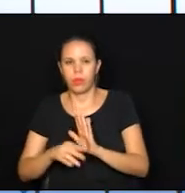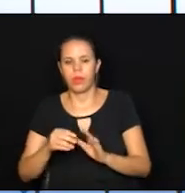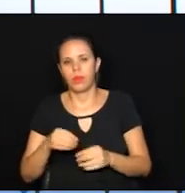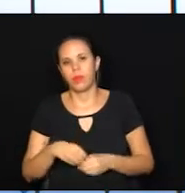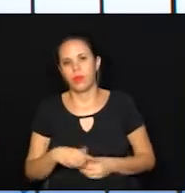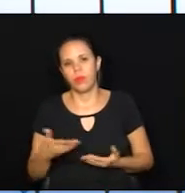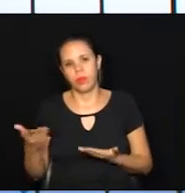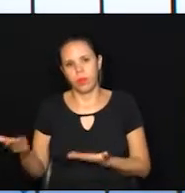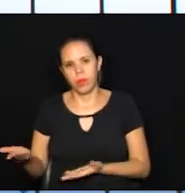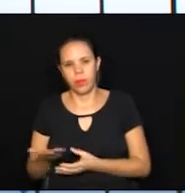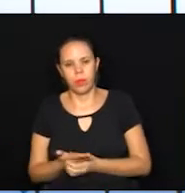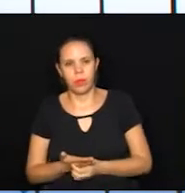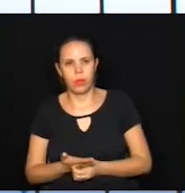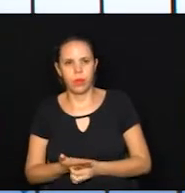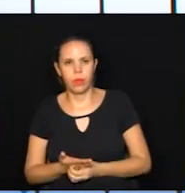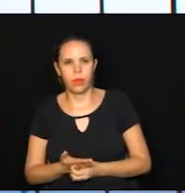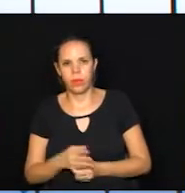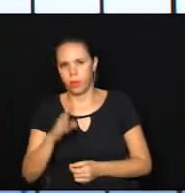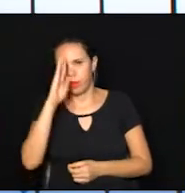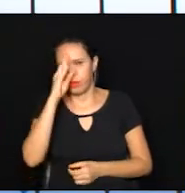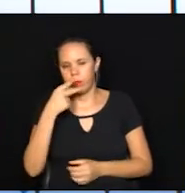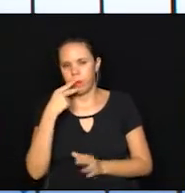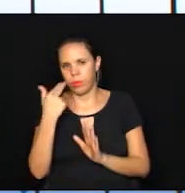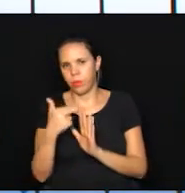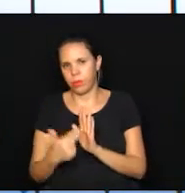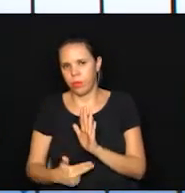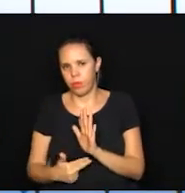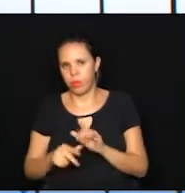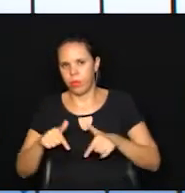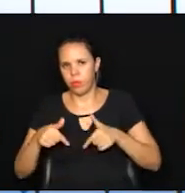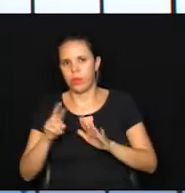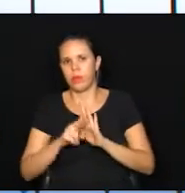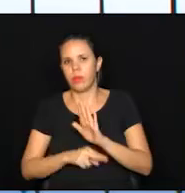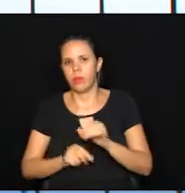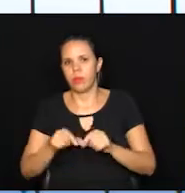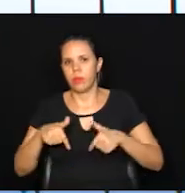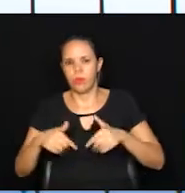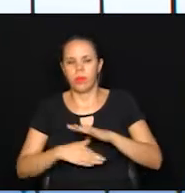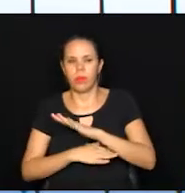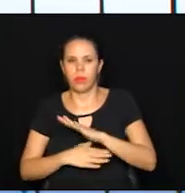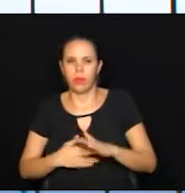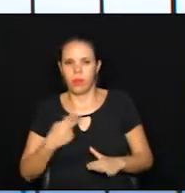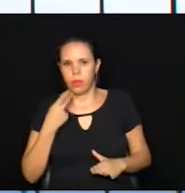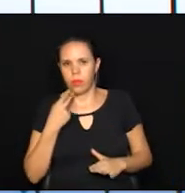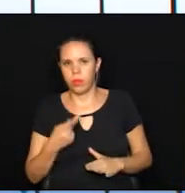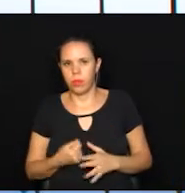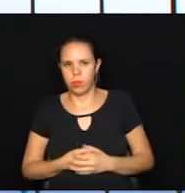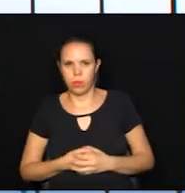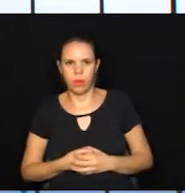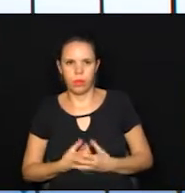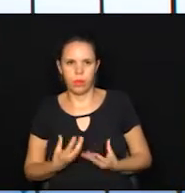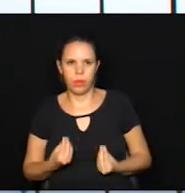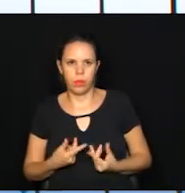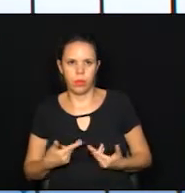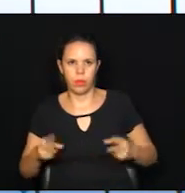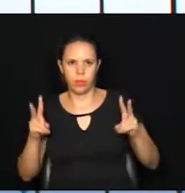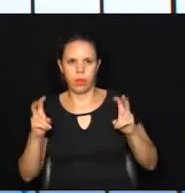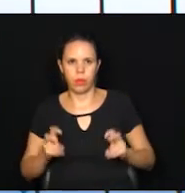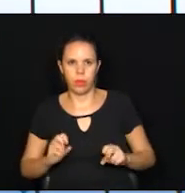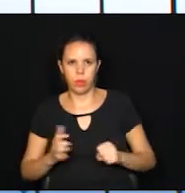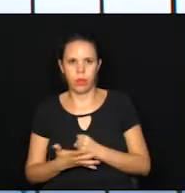E aqui a gente destaca uma das medidas aí da Câmara, a gente tem falado bastante coisa a respeito